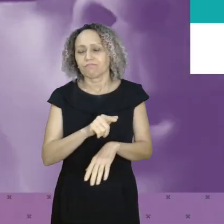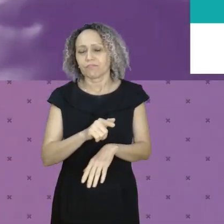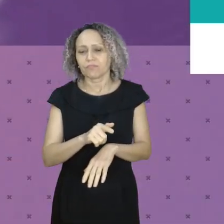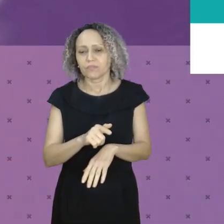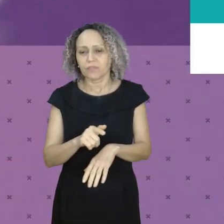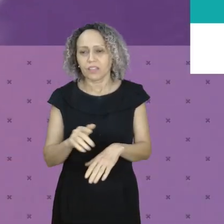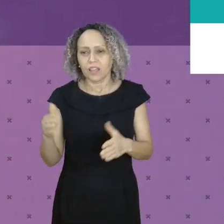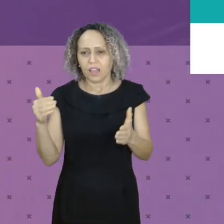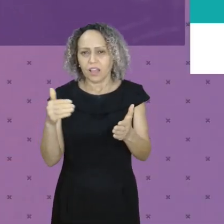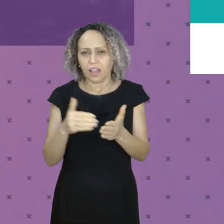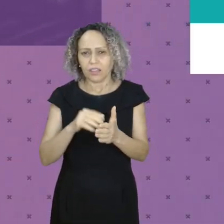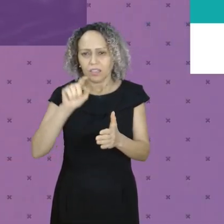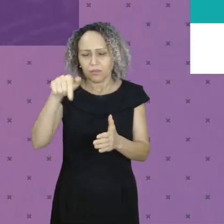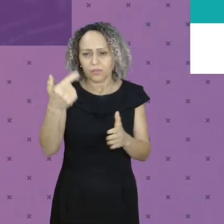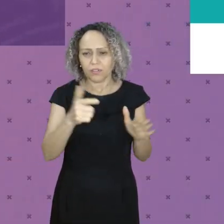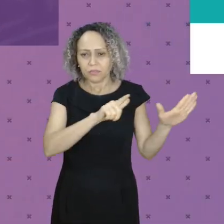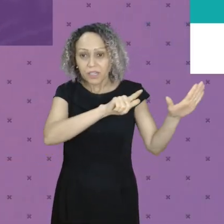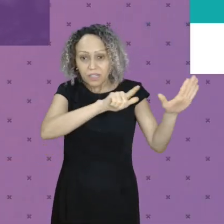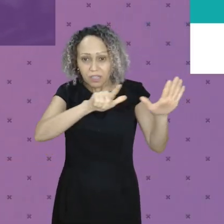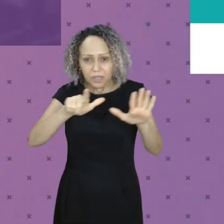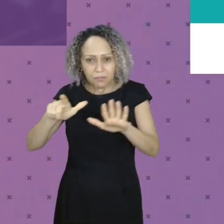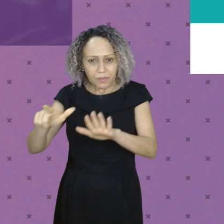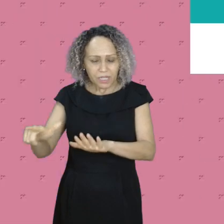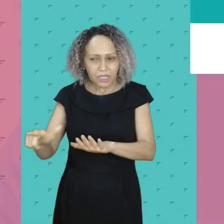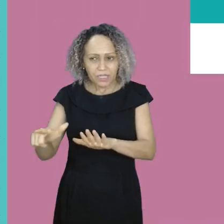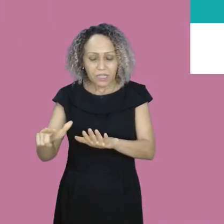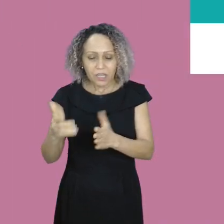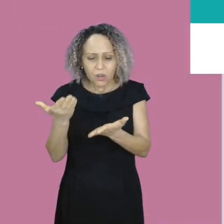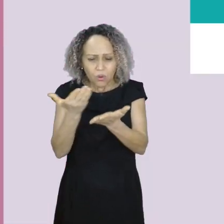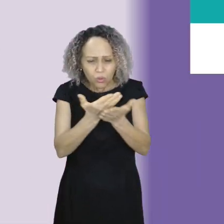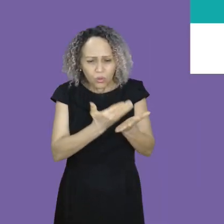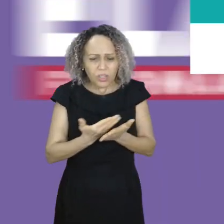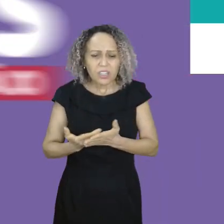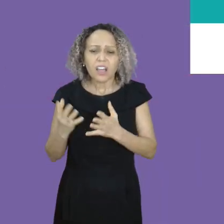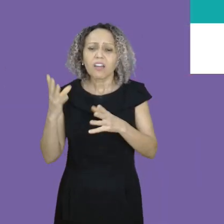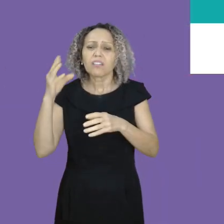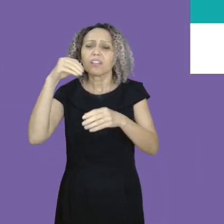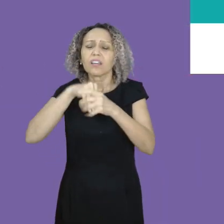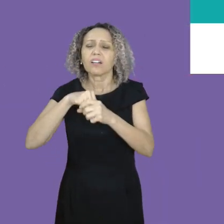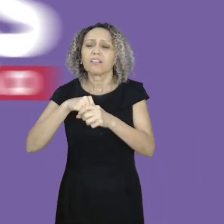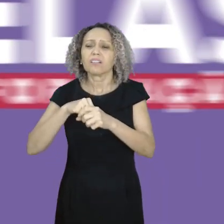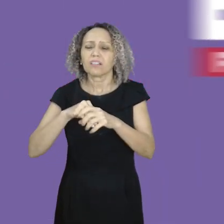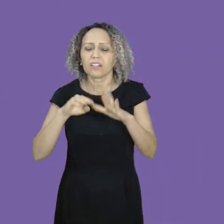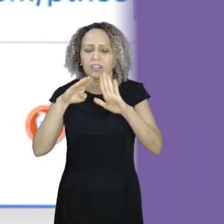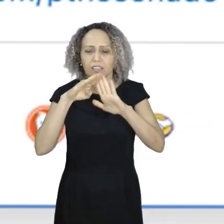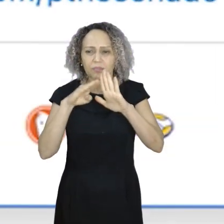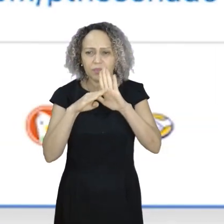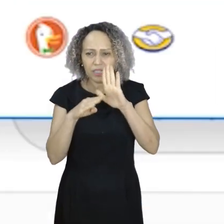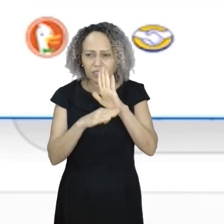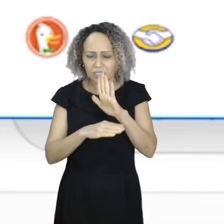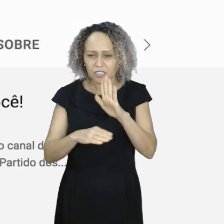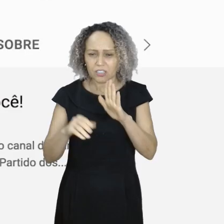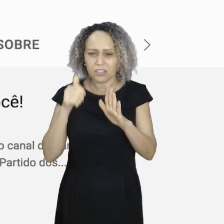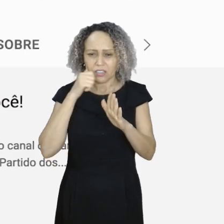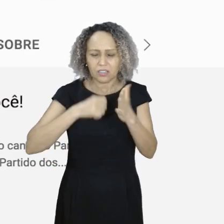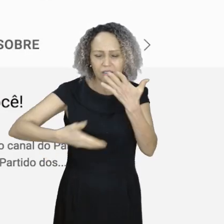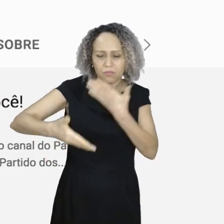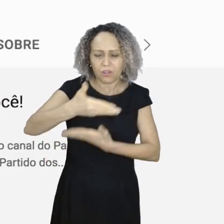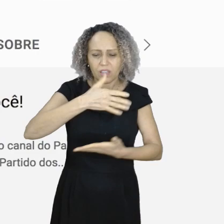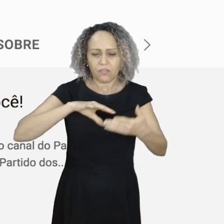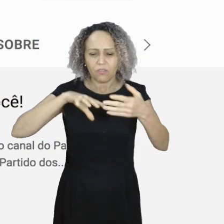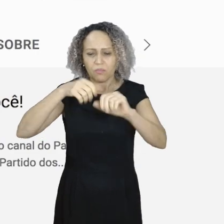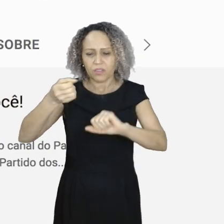Até a próxima semana. Todas as aulas estão disponíveis na playlist TV Elas por Elas Formação, no